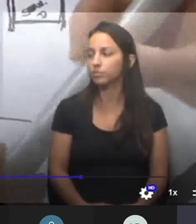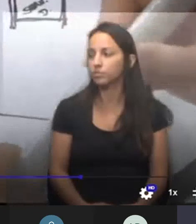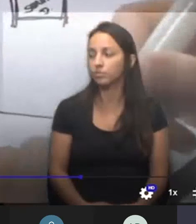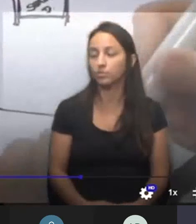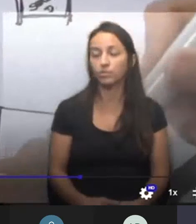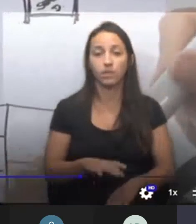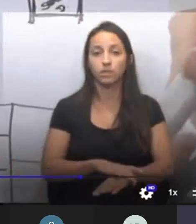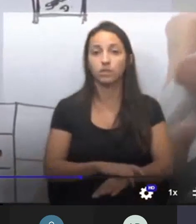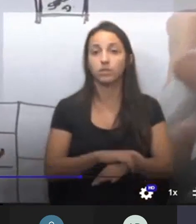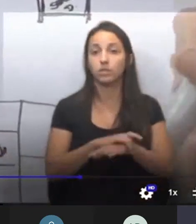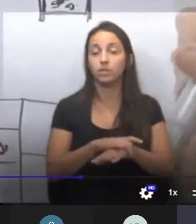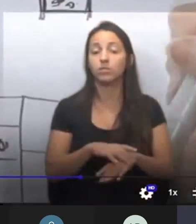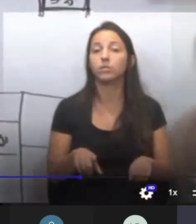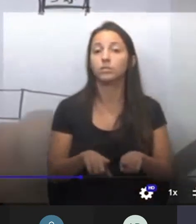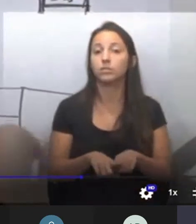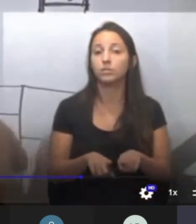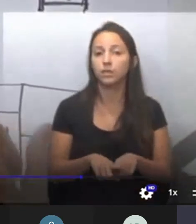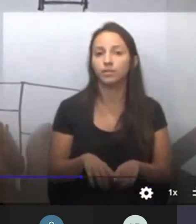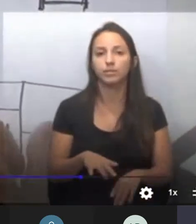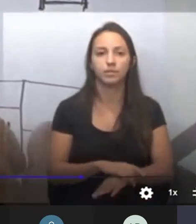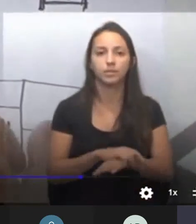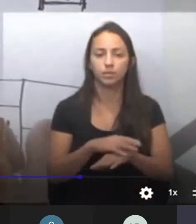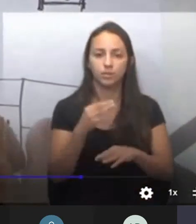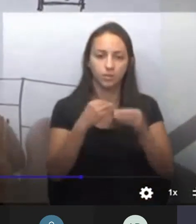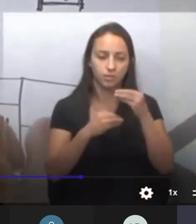Segurança ainda. Tem a segurança alimentar.